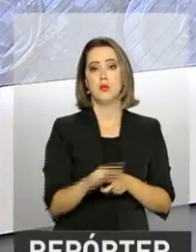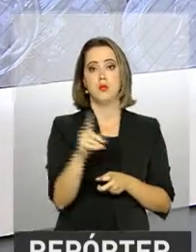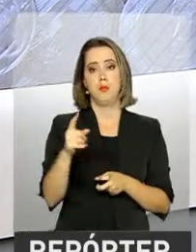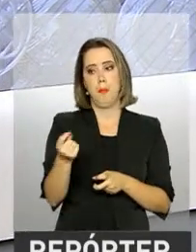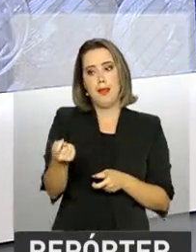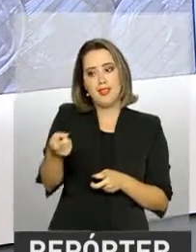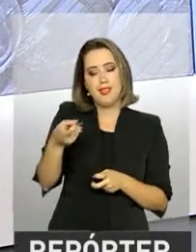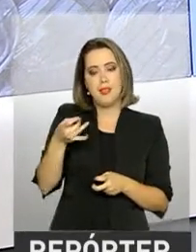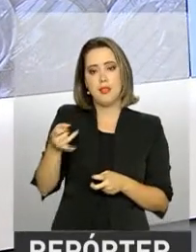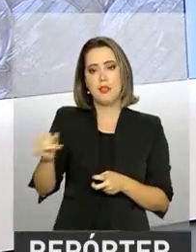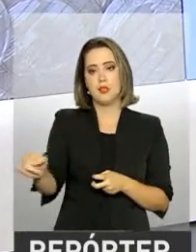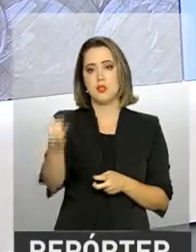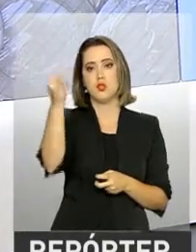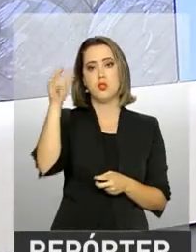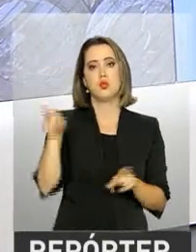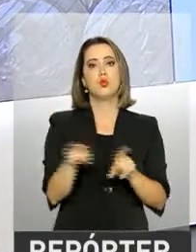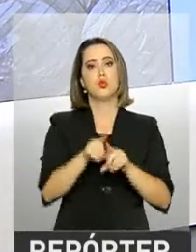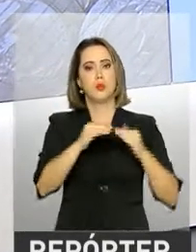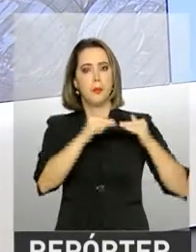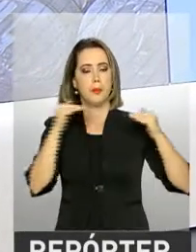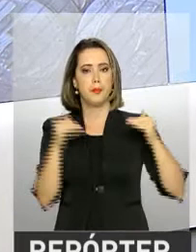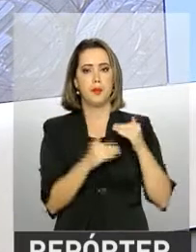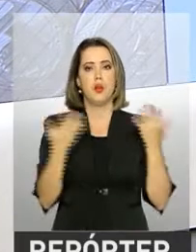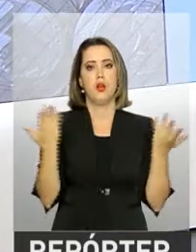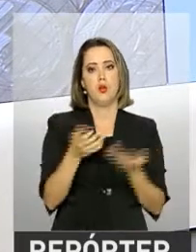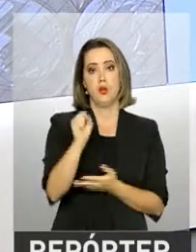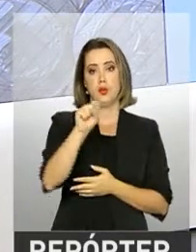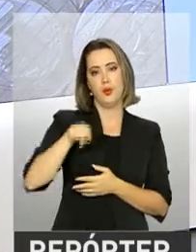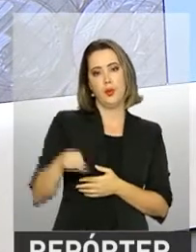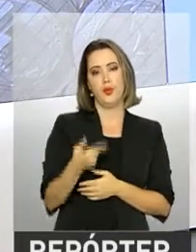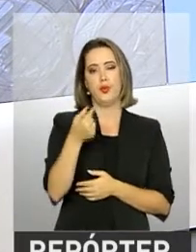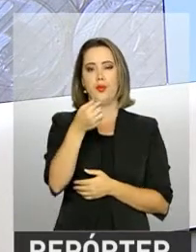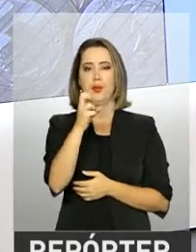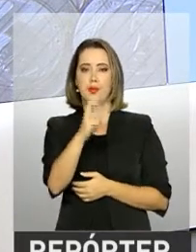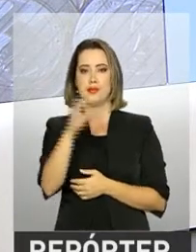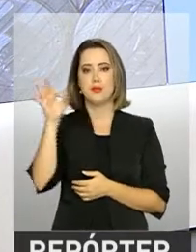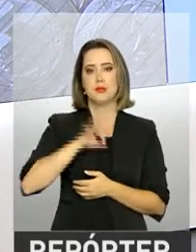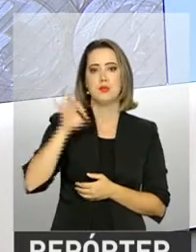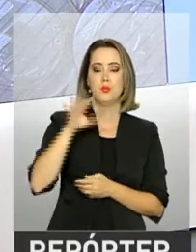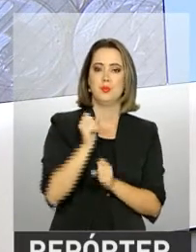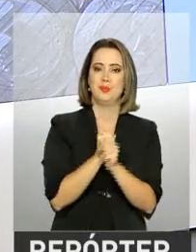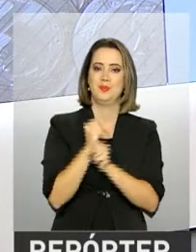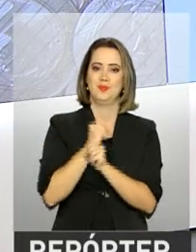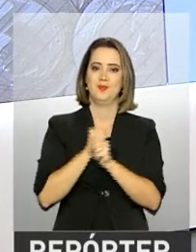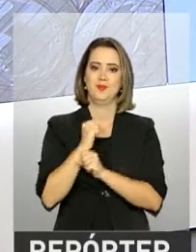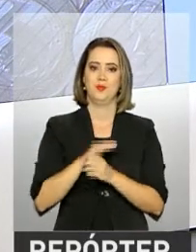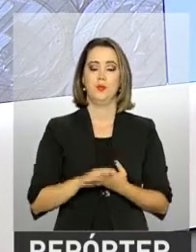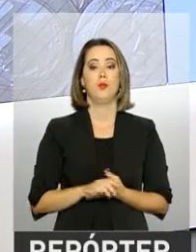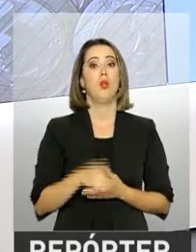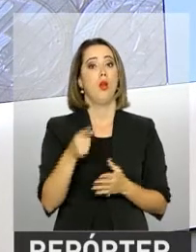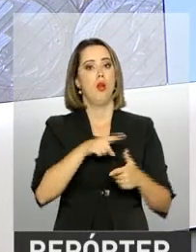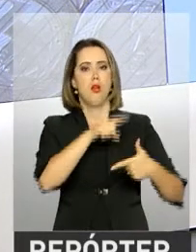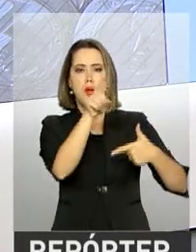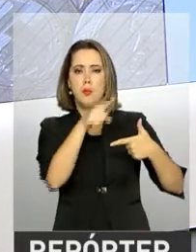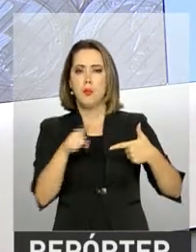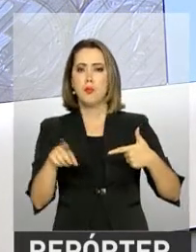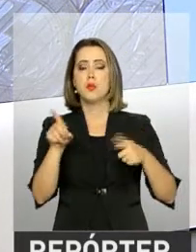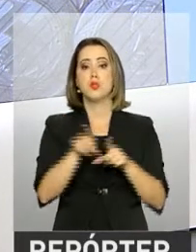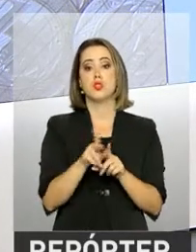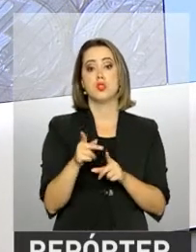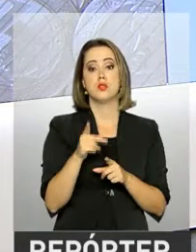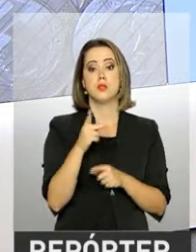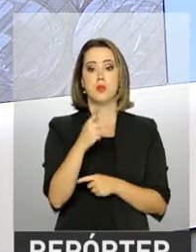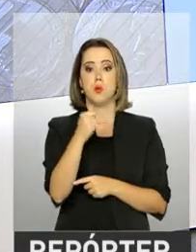juros também caiu passando de 9% para 8,75 por cento ao ano a projeção para o crescimento do pib